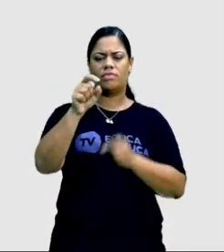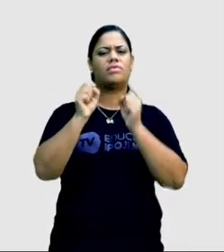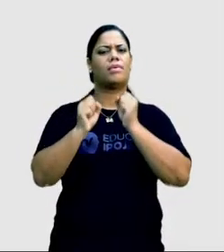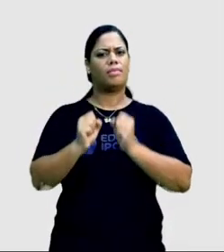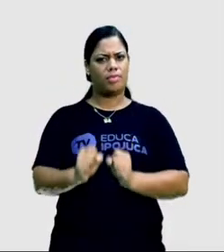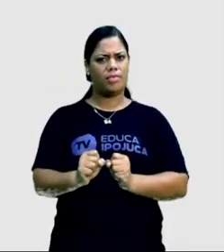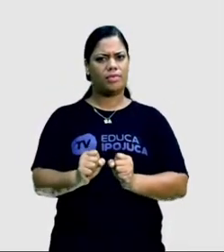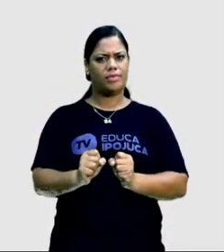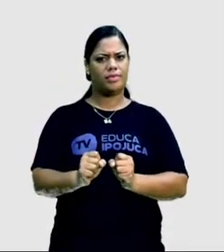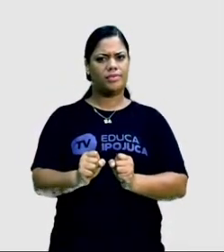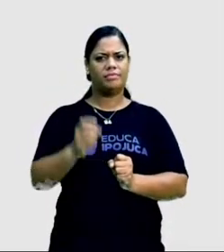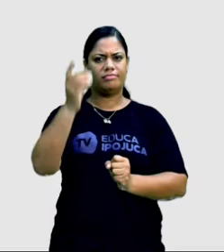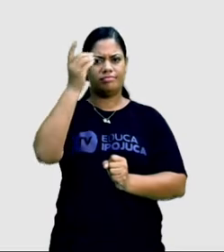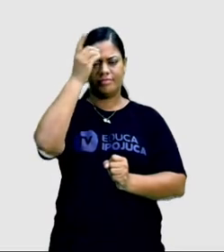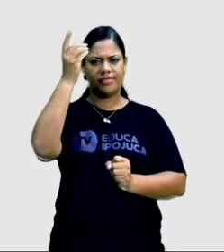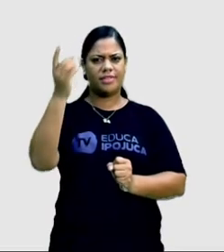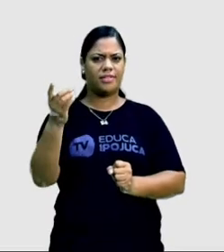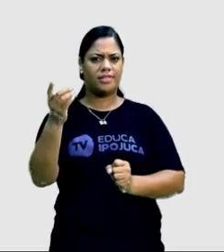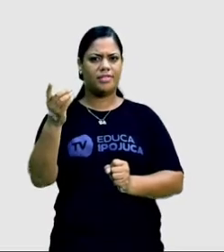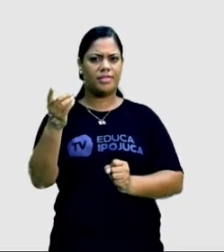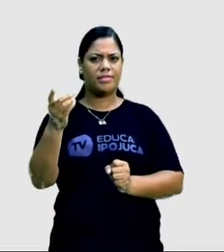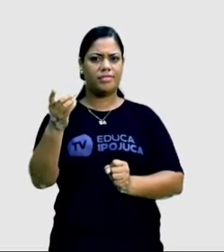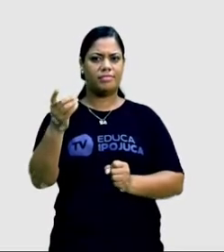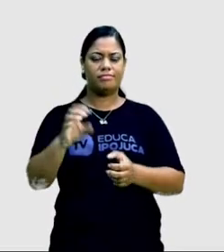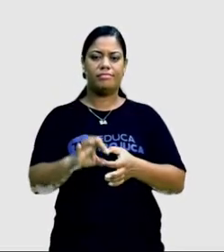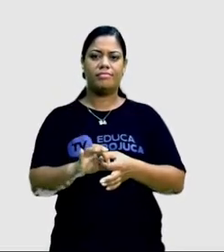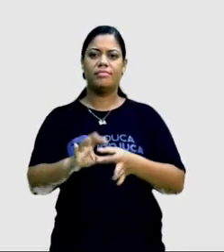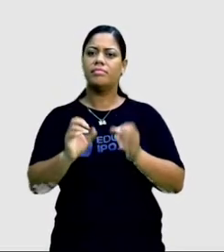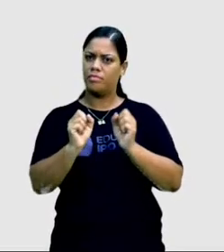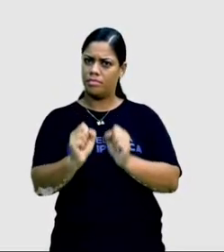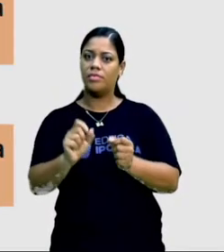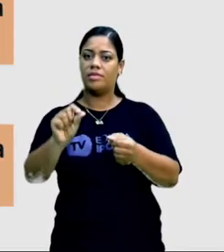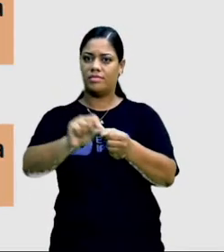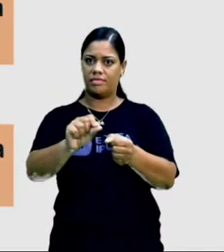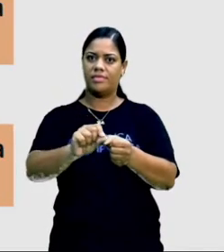pode dar a ideia de permissão.